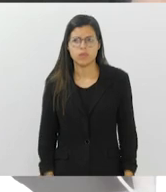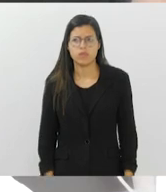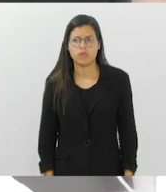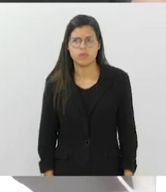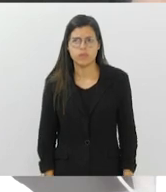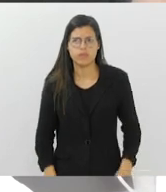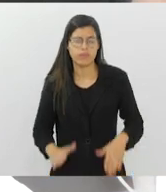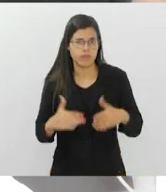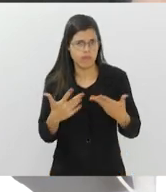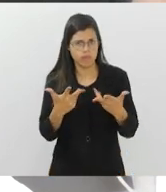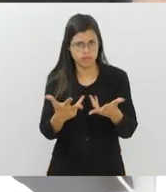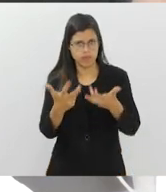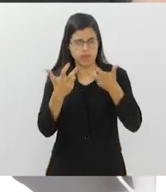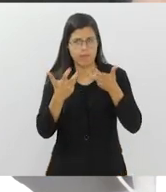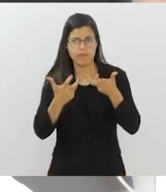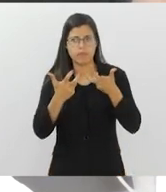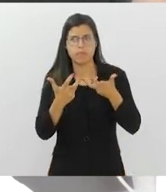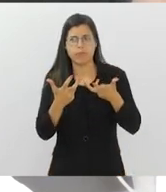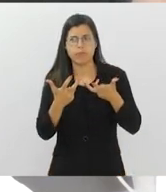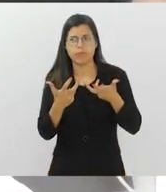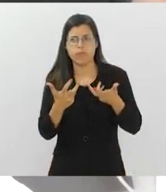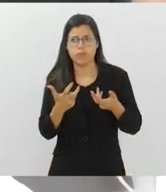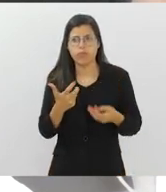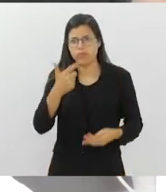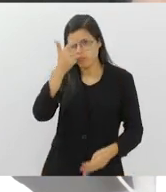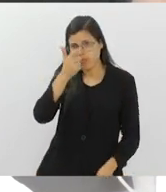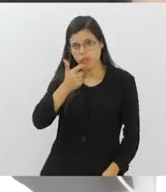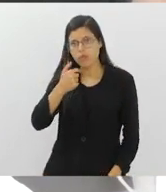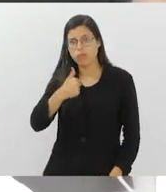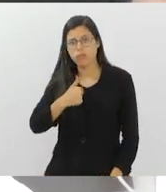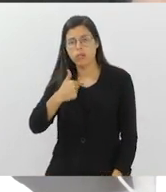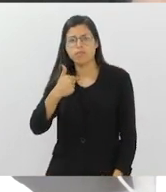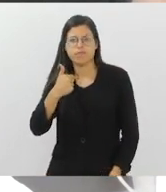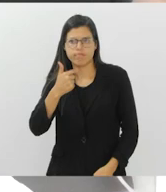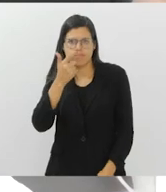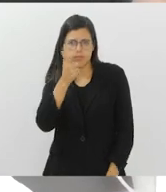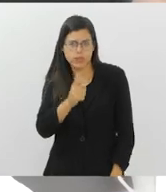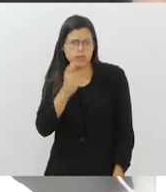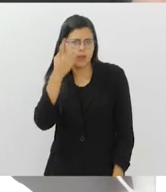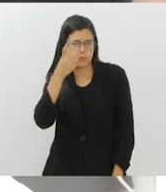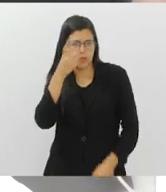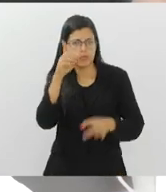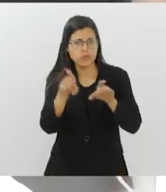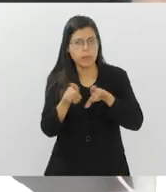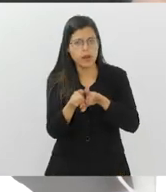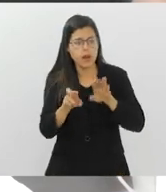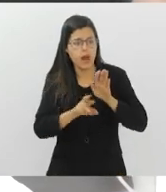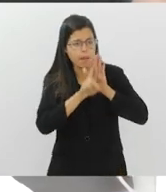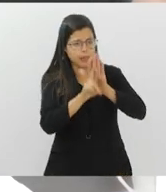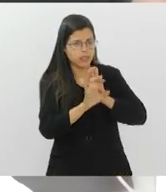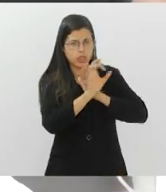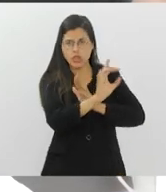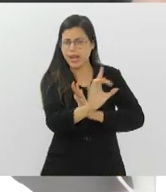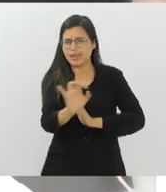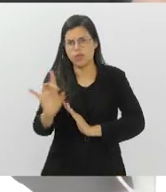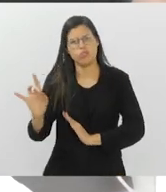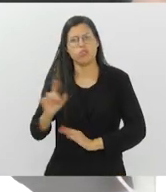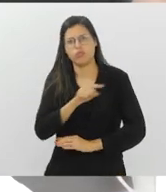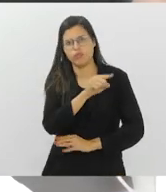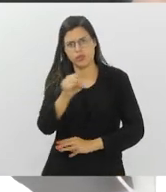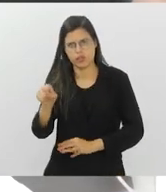Entende? Então vejam só. Eu, como pessoa física, mas também como deputado, como representante de cada um de vocês aqui,